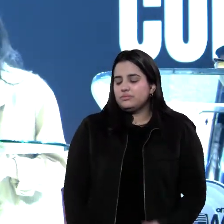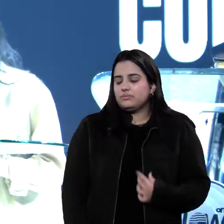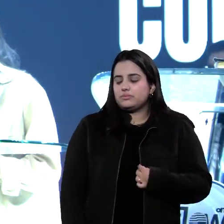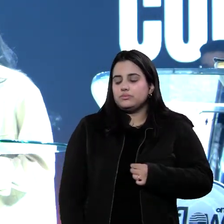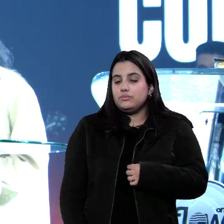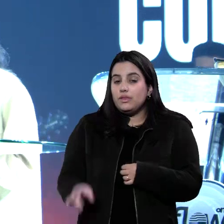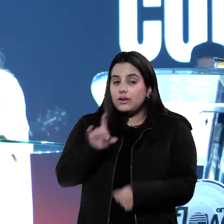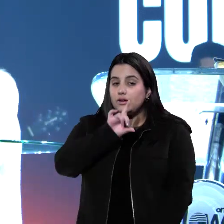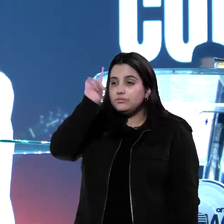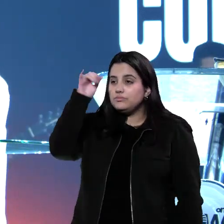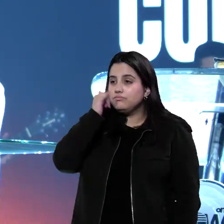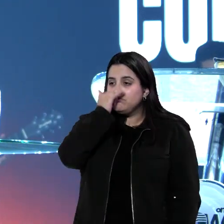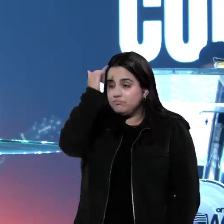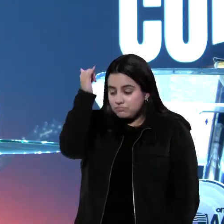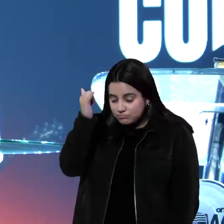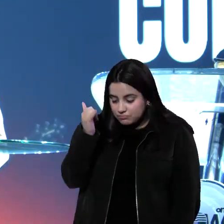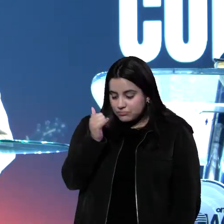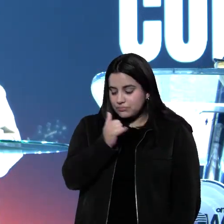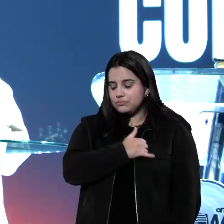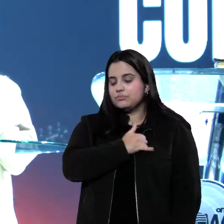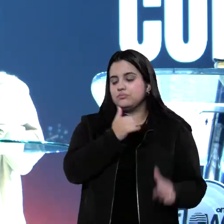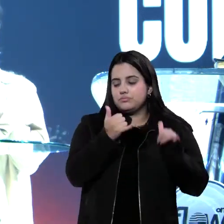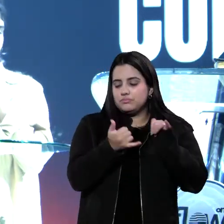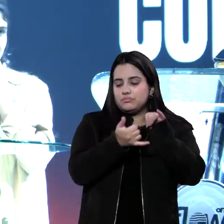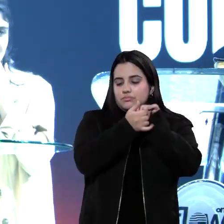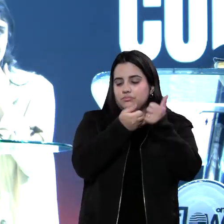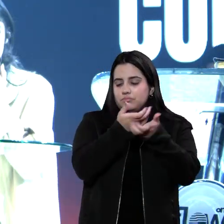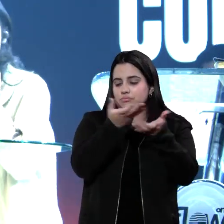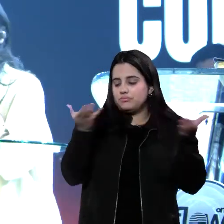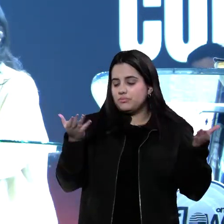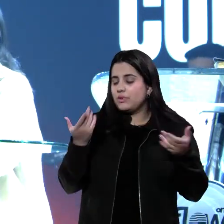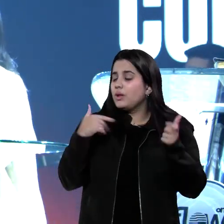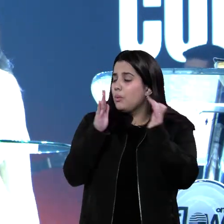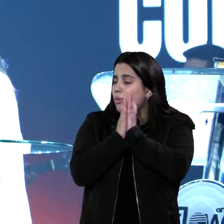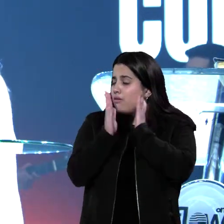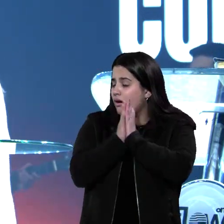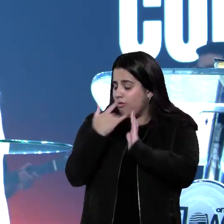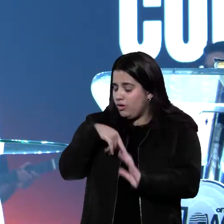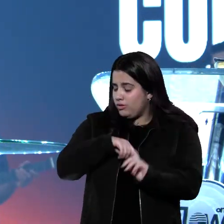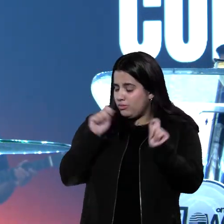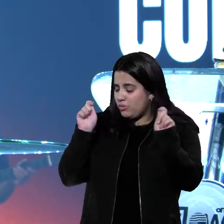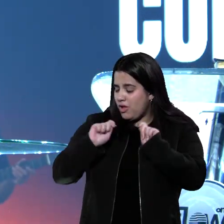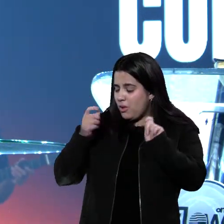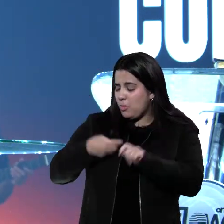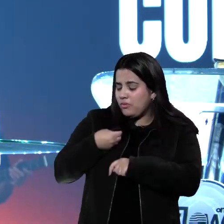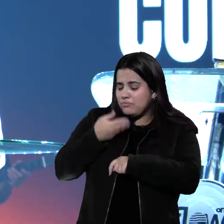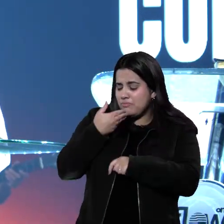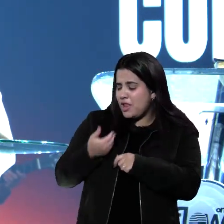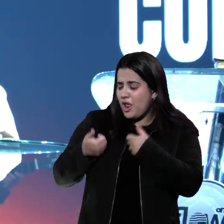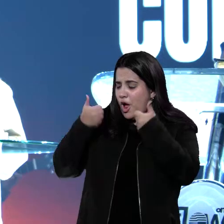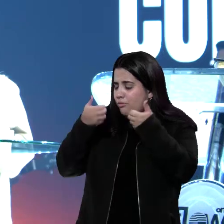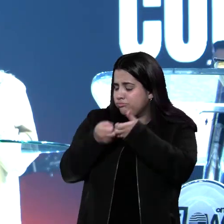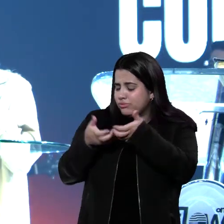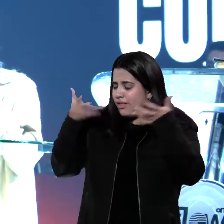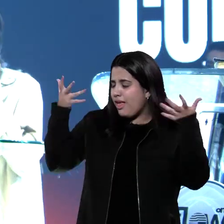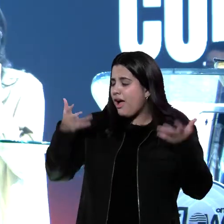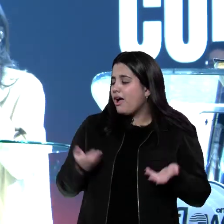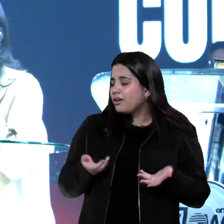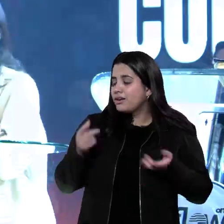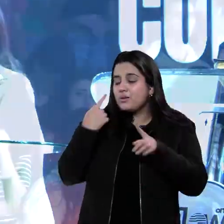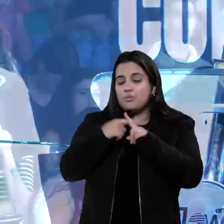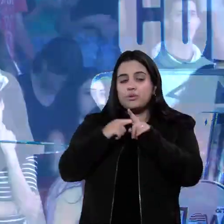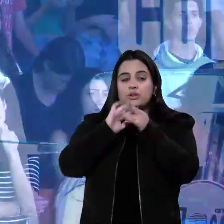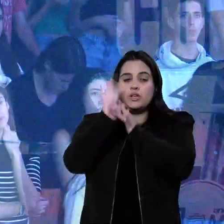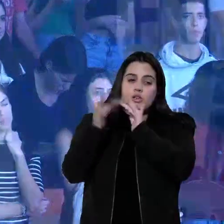Nos perdoa, Pai, e por favor que nós possamos viver coisas maiores, porque Jesus